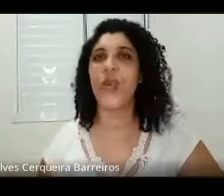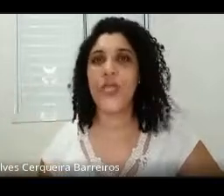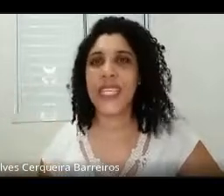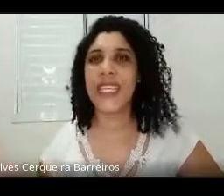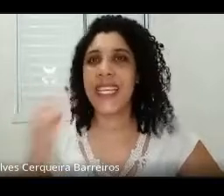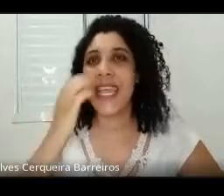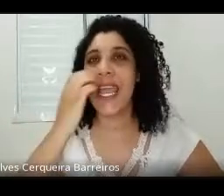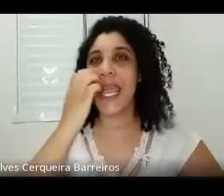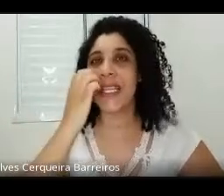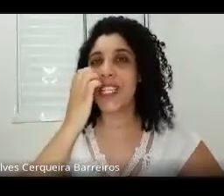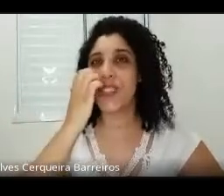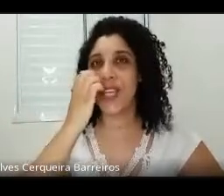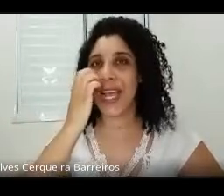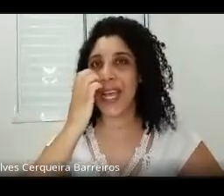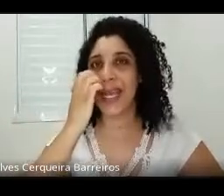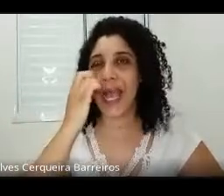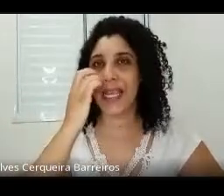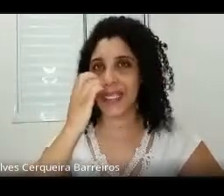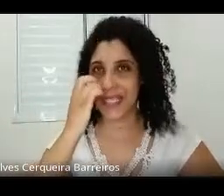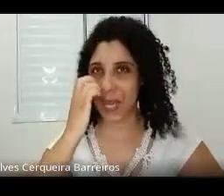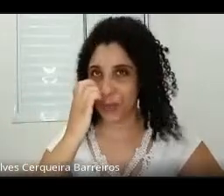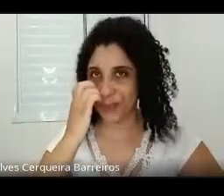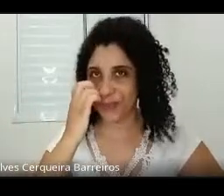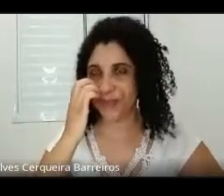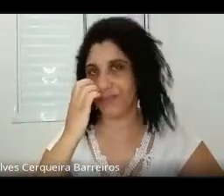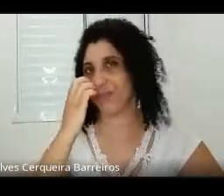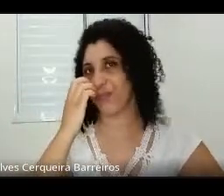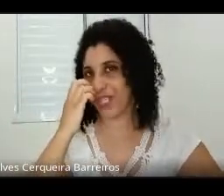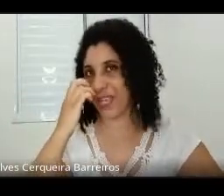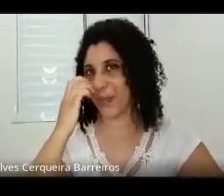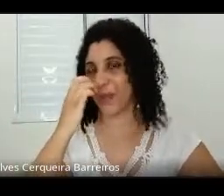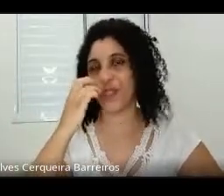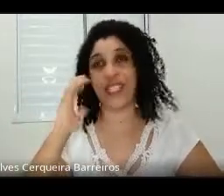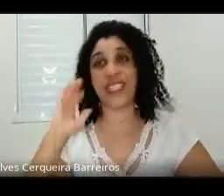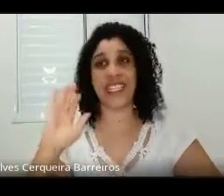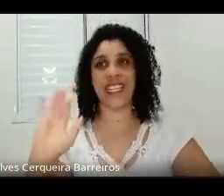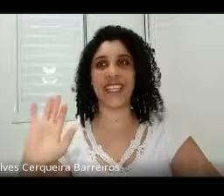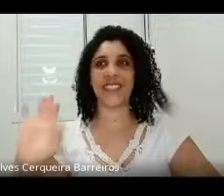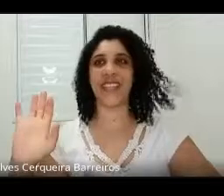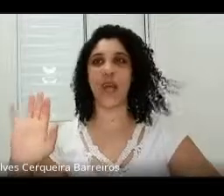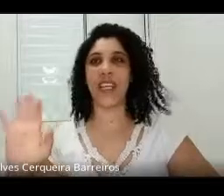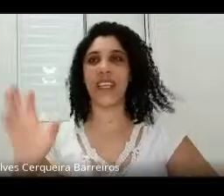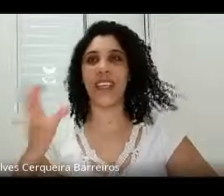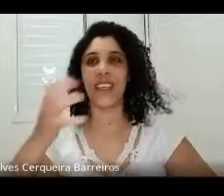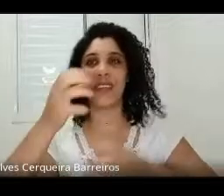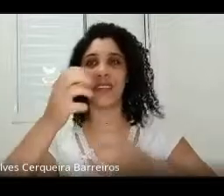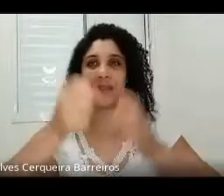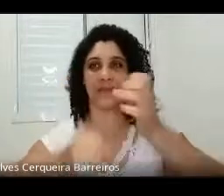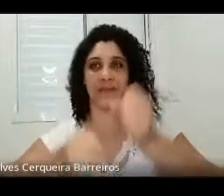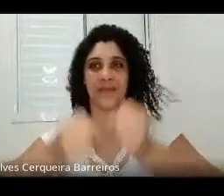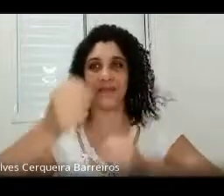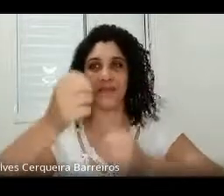vai conseguir identificar aquele sinal. Por exemplo, se eu faço esse sinal aqui,